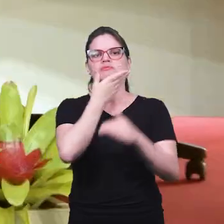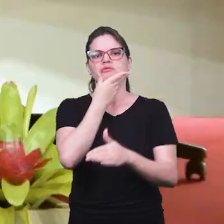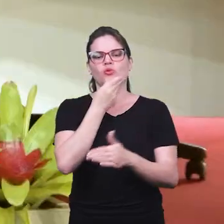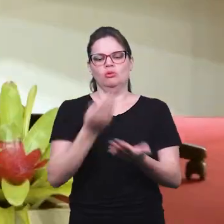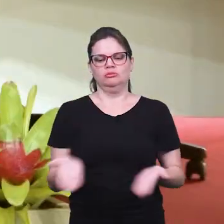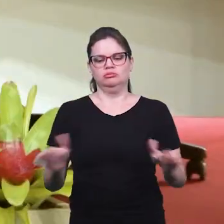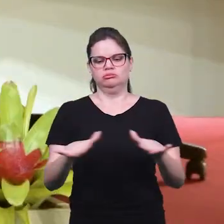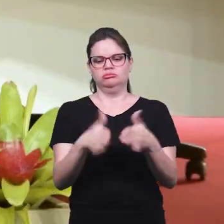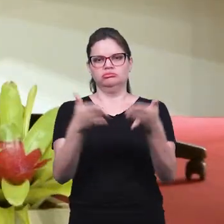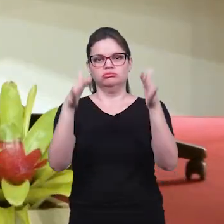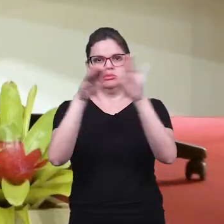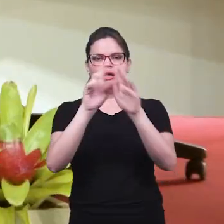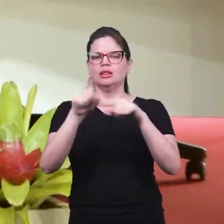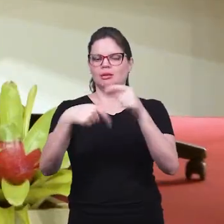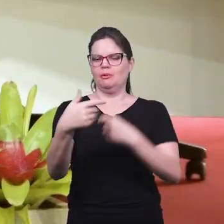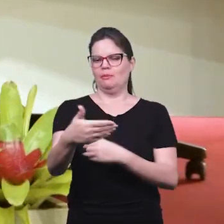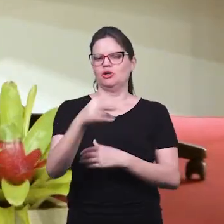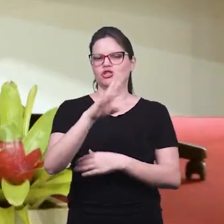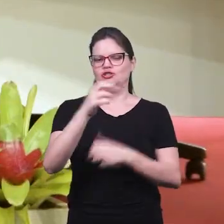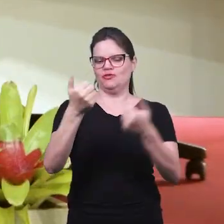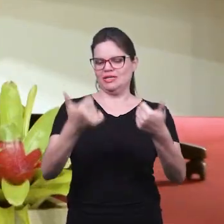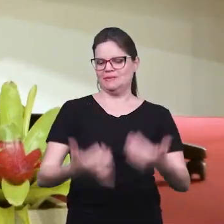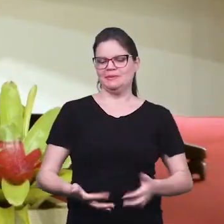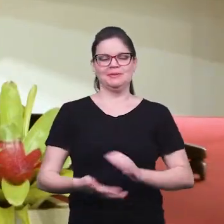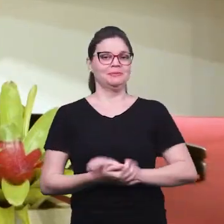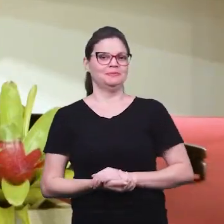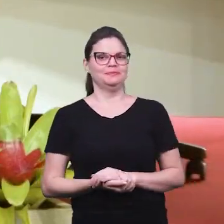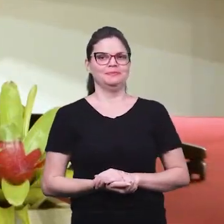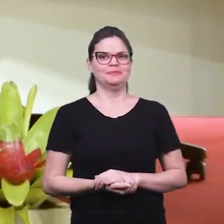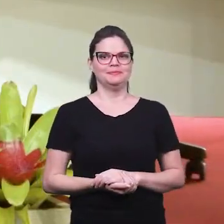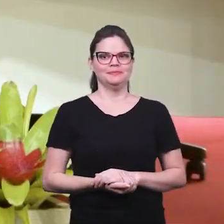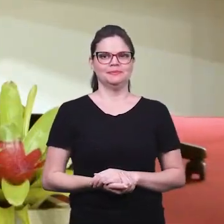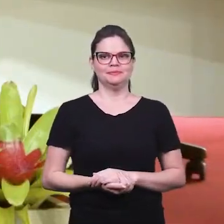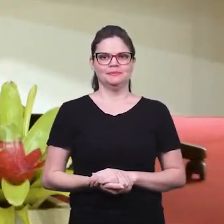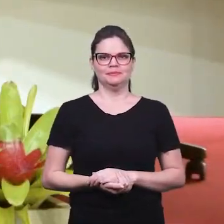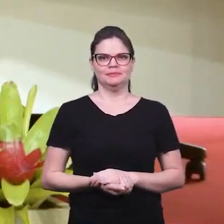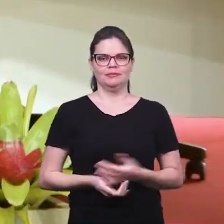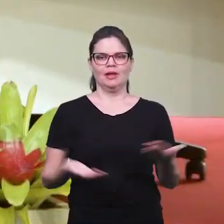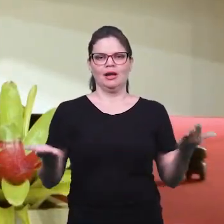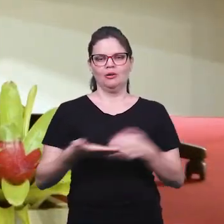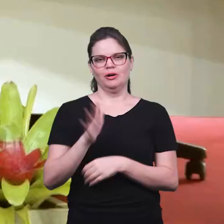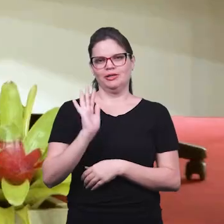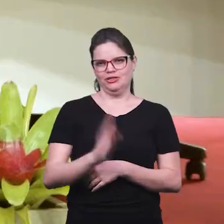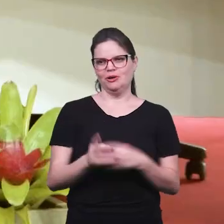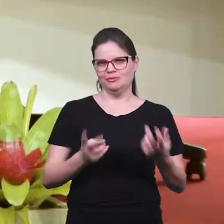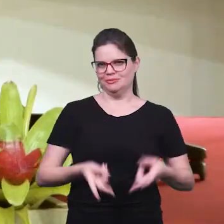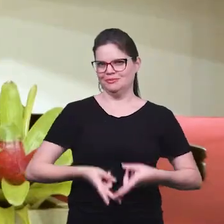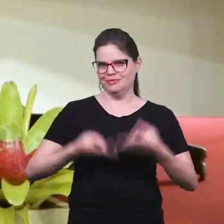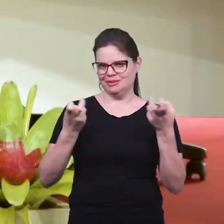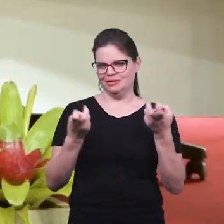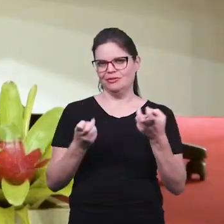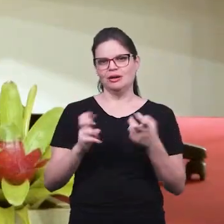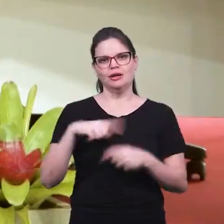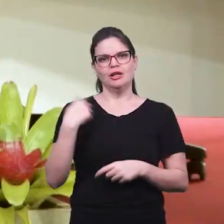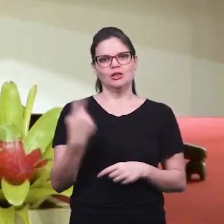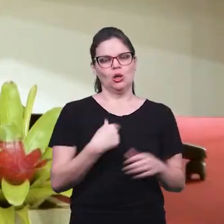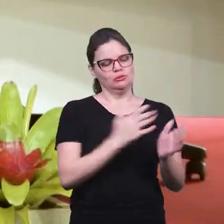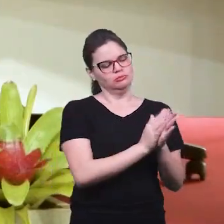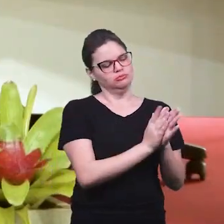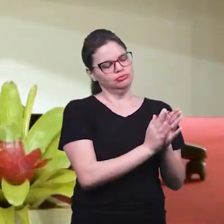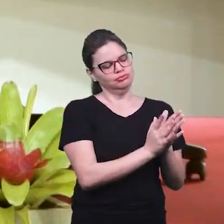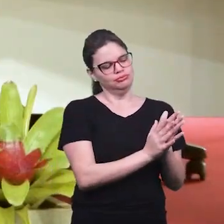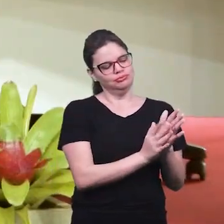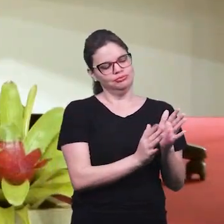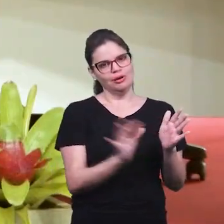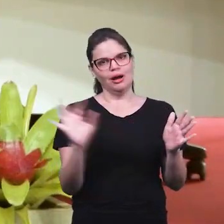podemos abordar no próximo programa, né? Agora, meus irmãos, como observaram, nós fizemos uma viagem assim